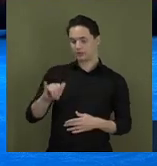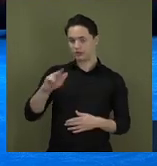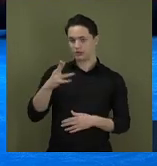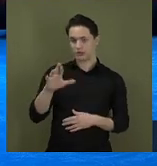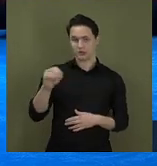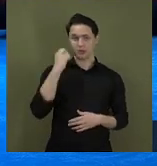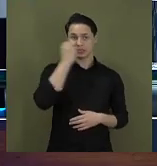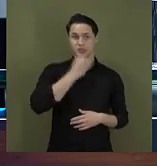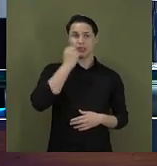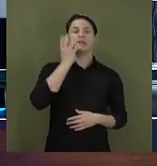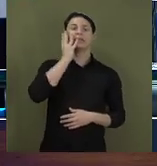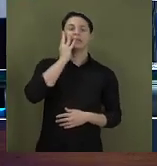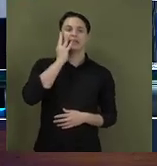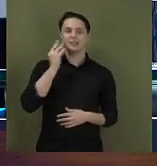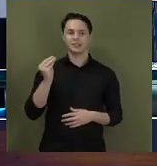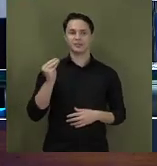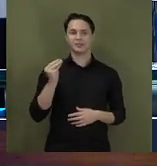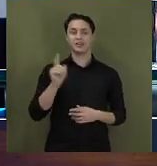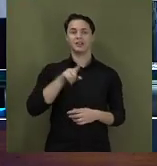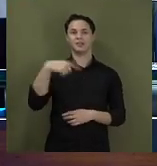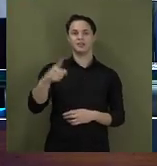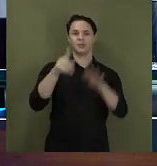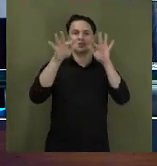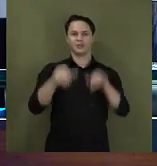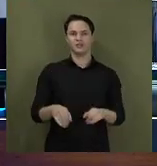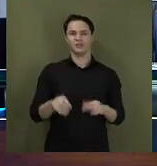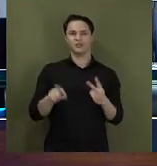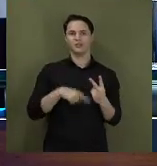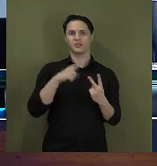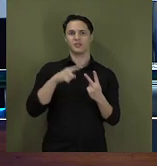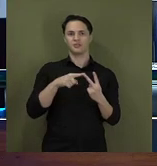Senador Isalci Lucas, e para que nós finalizemos, o